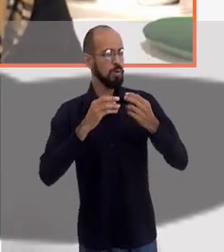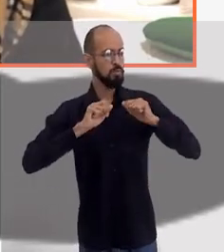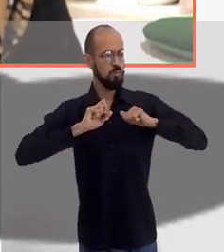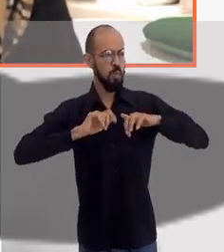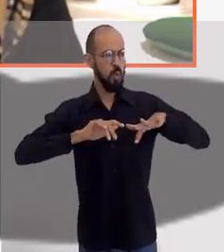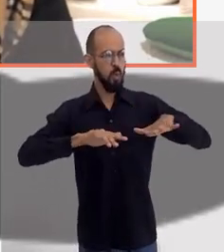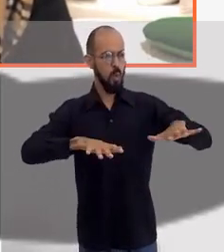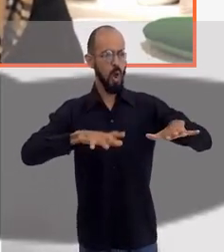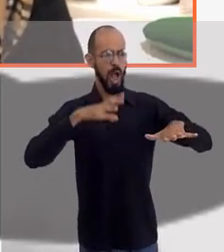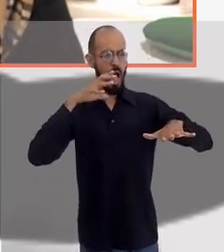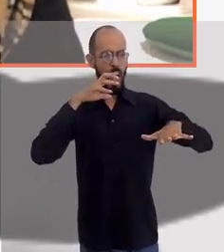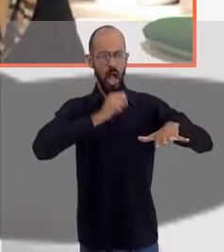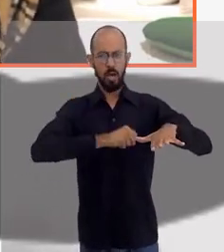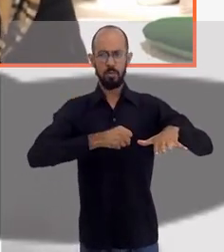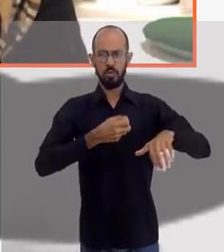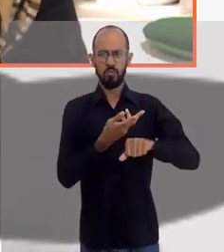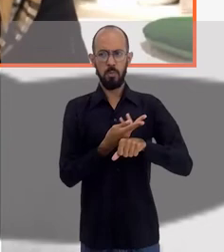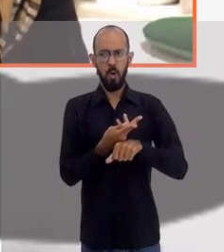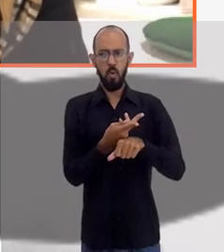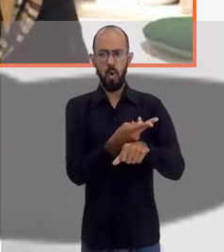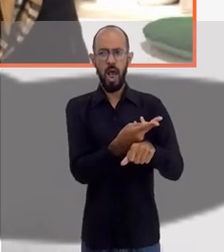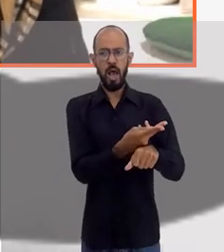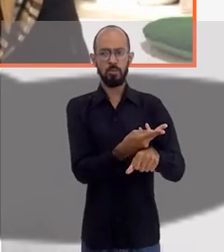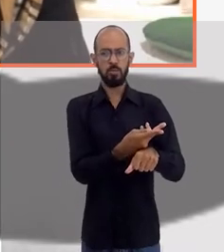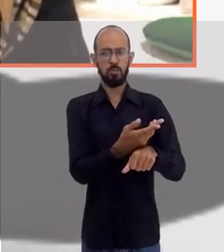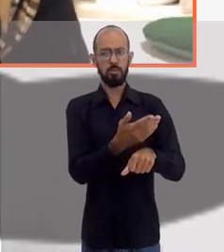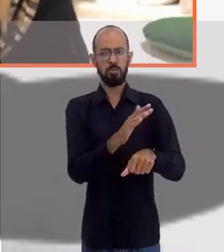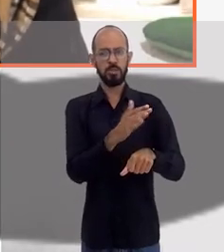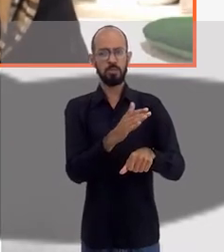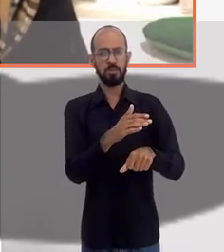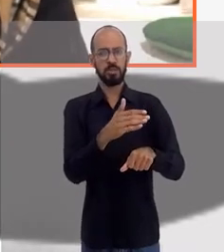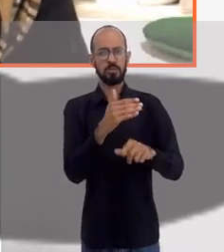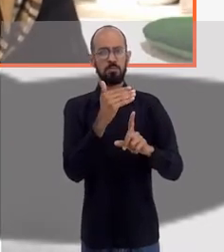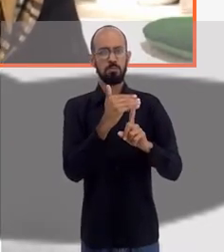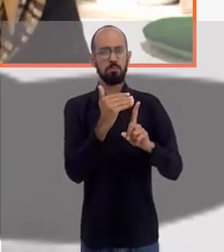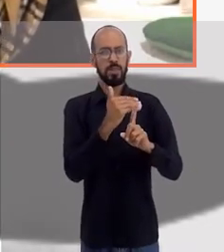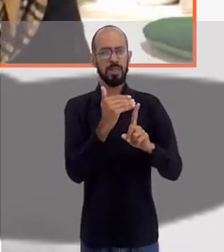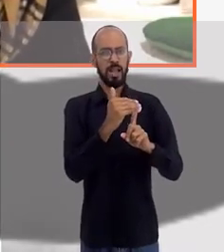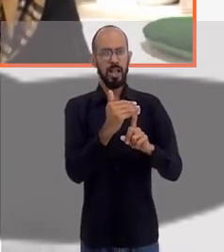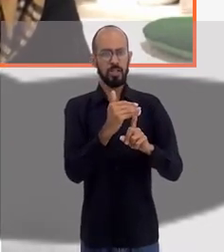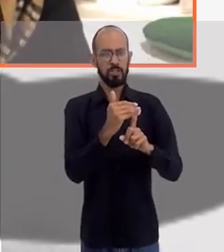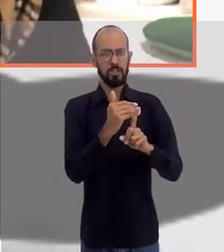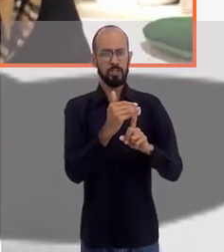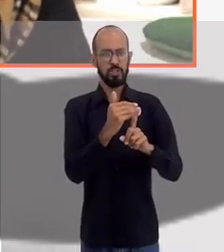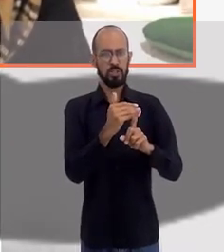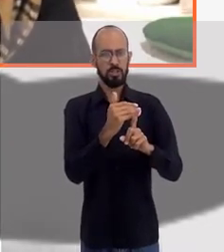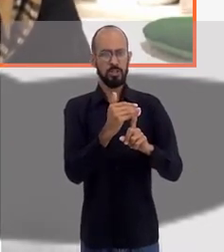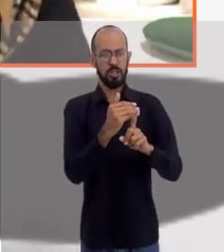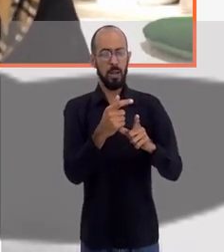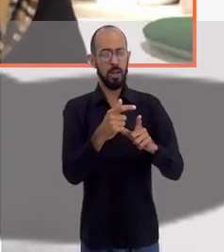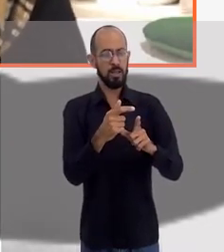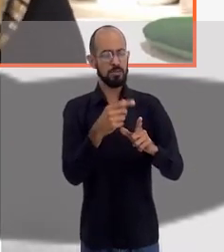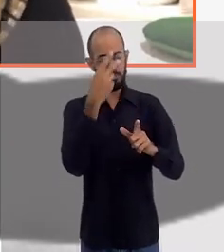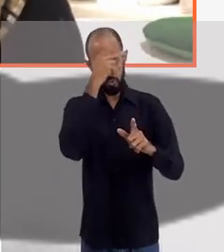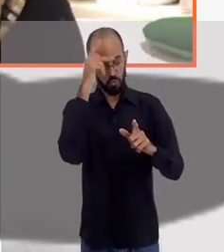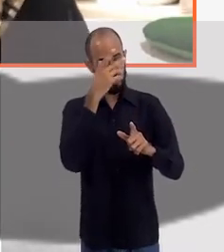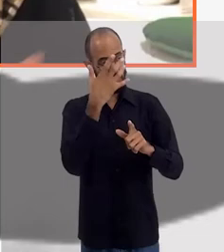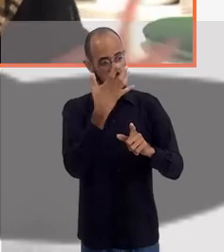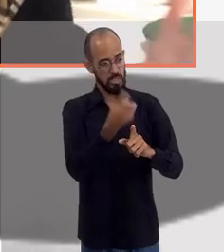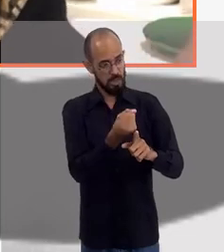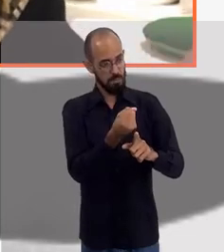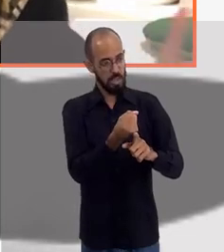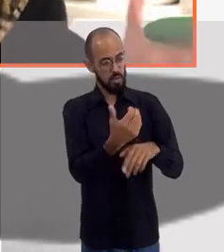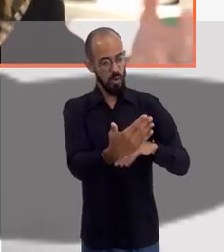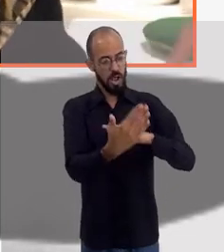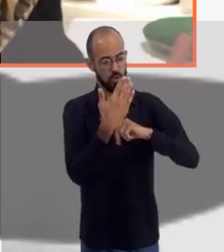e foi procurado por metade do segmento ou seja dos beneficiados como isso funciona